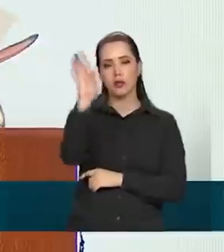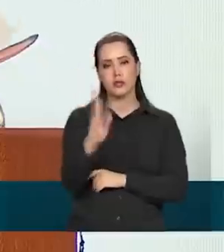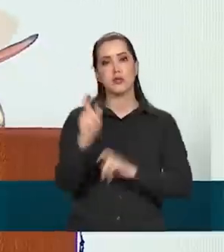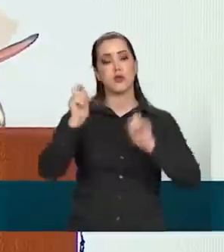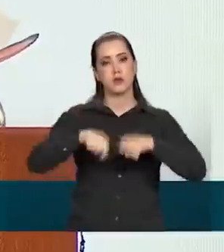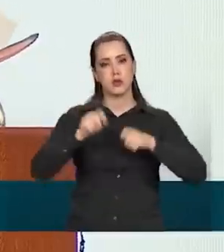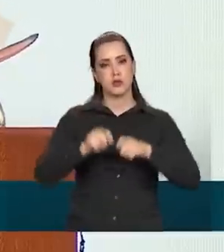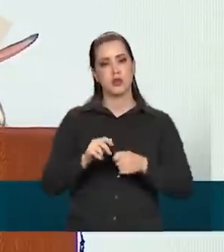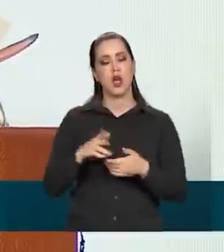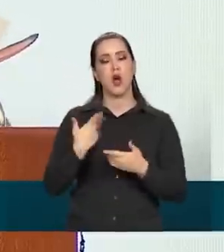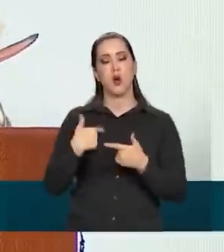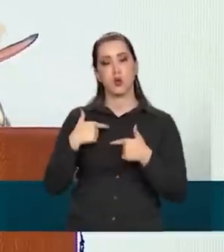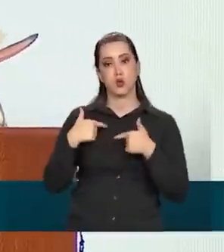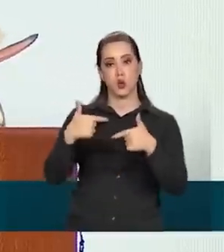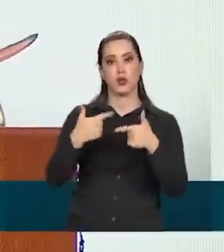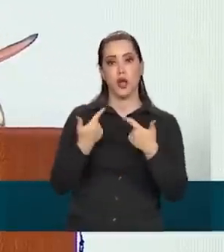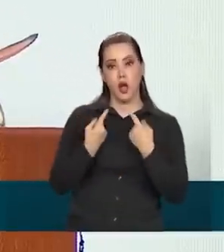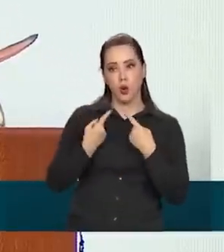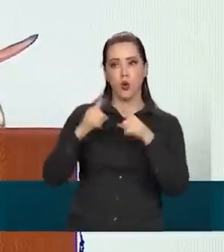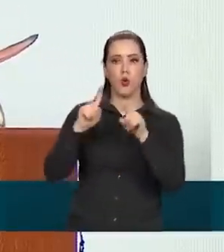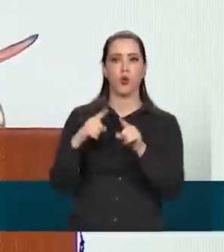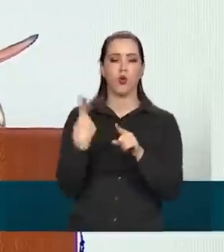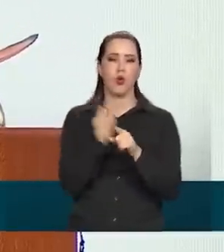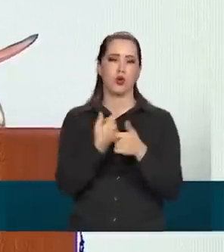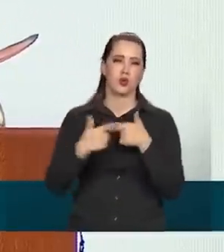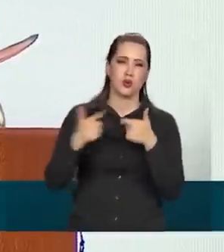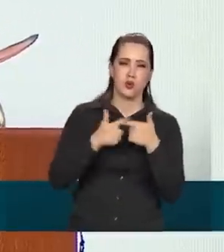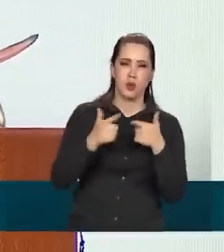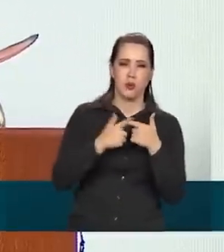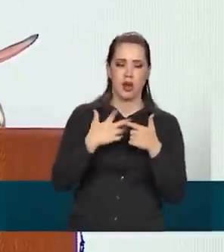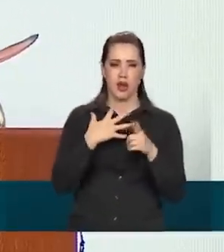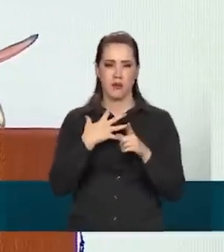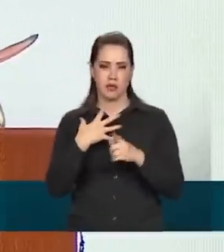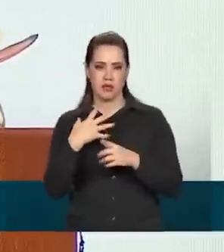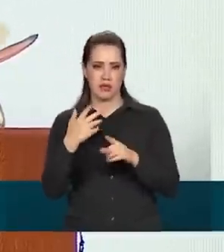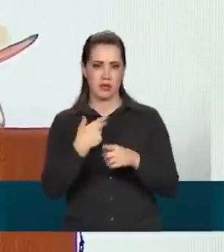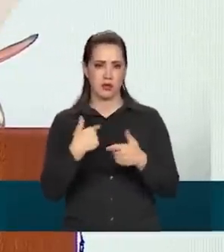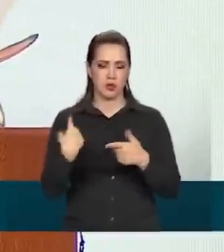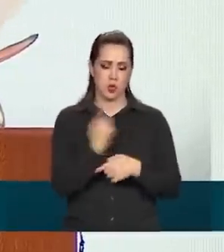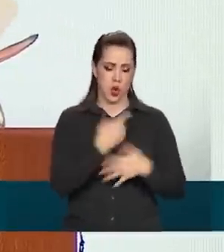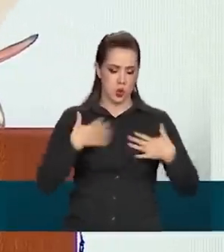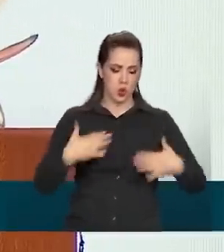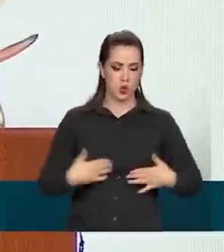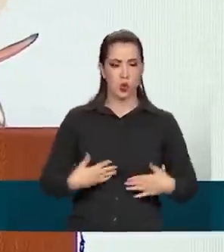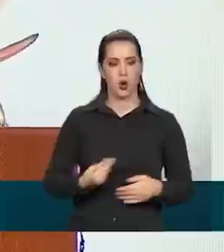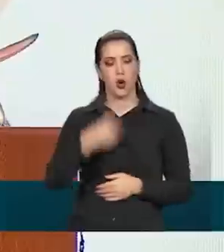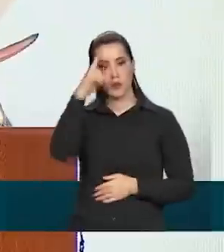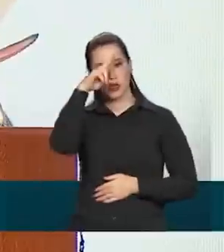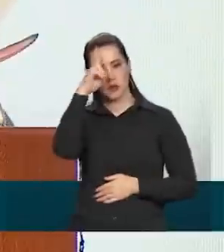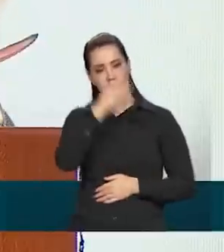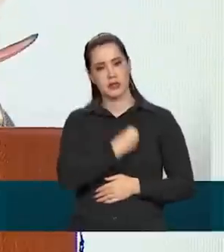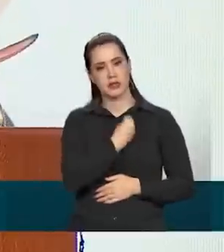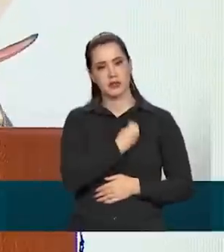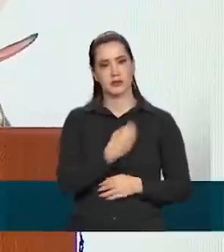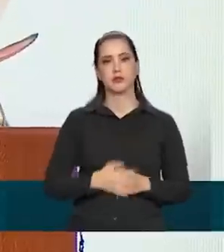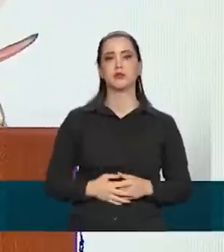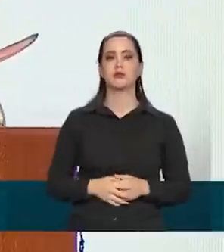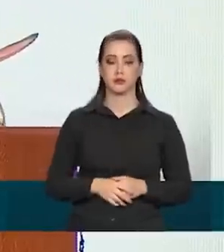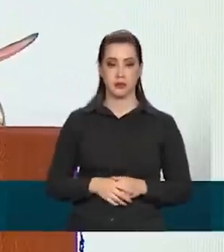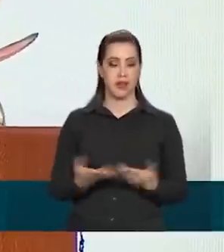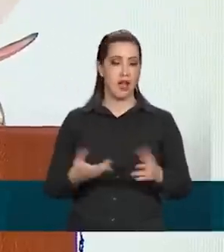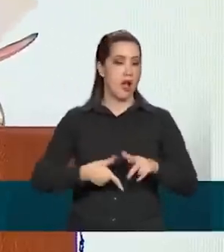às mazelas que tomaram nossos corpos, memórias e vidas. E antes de finalizar, quero